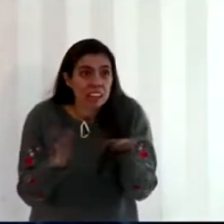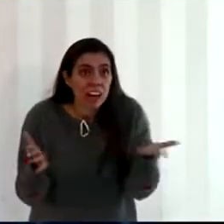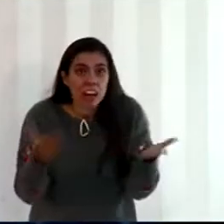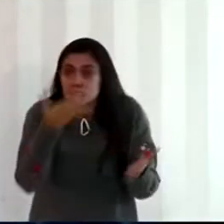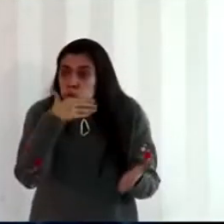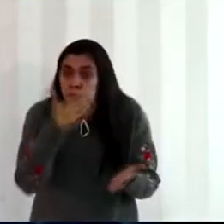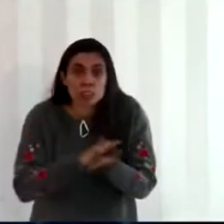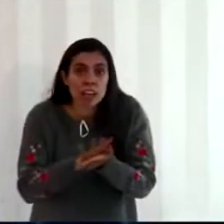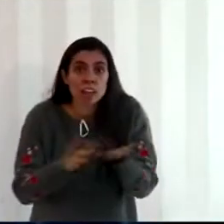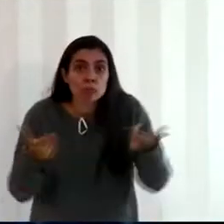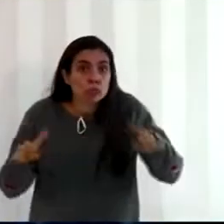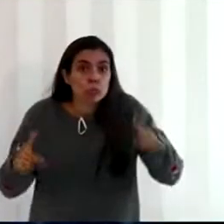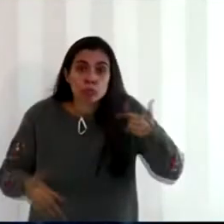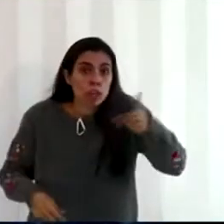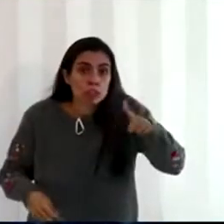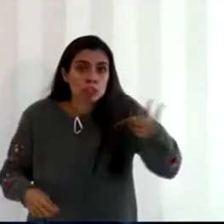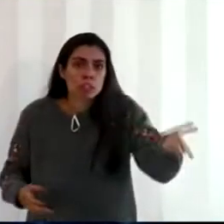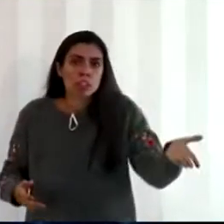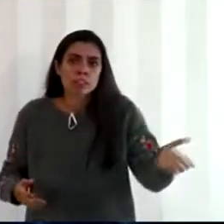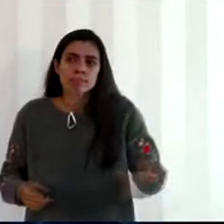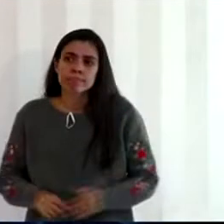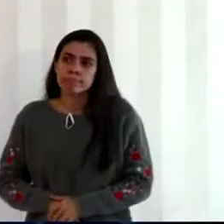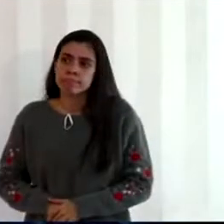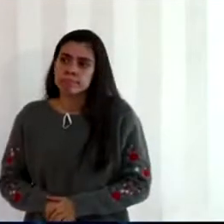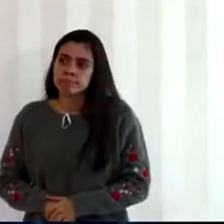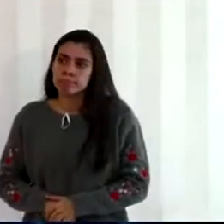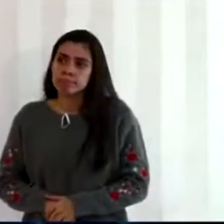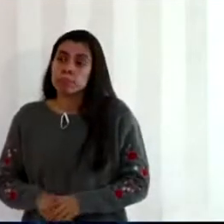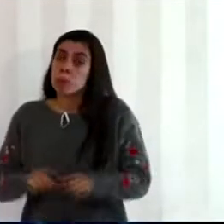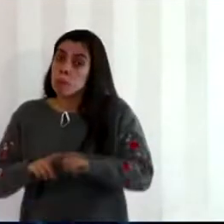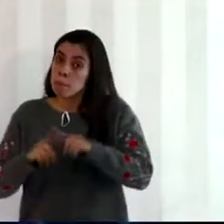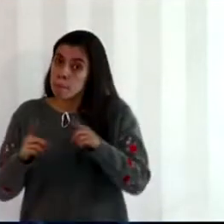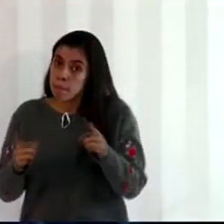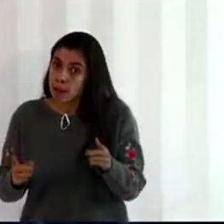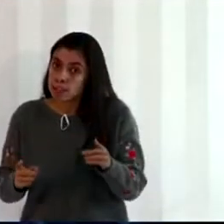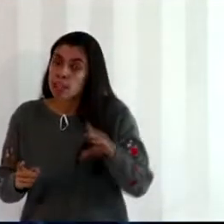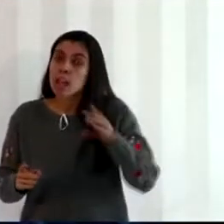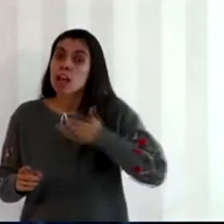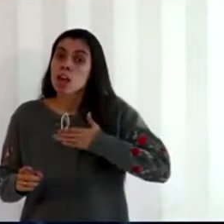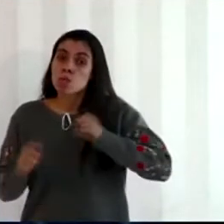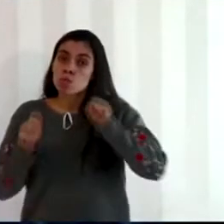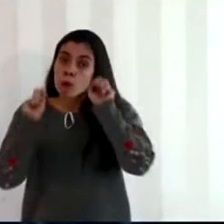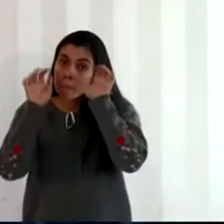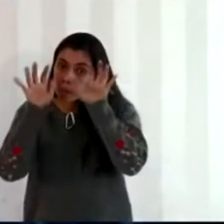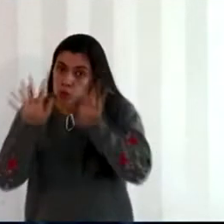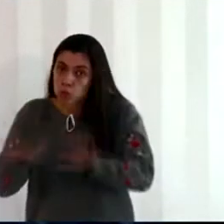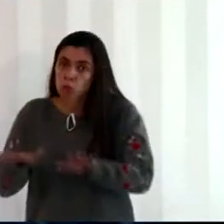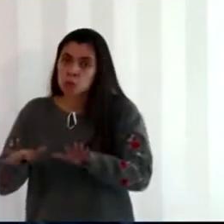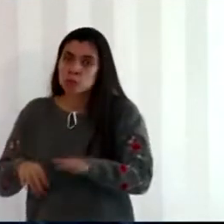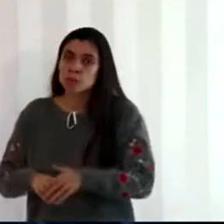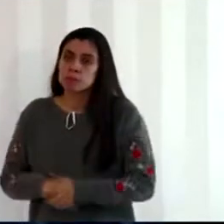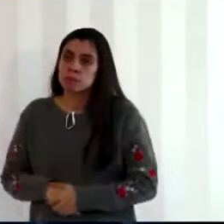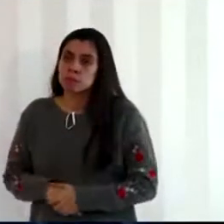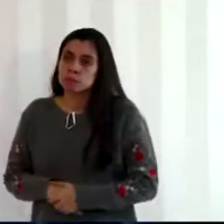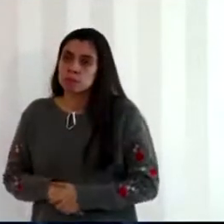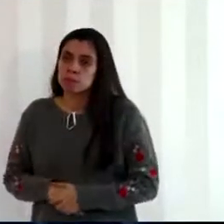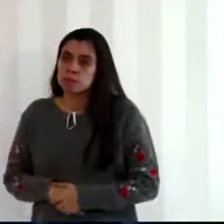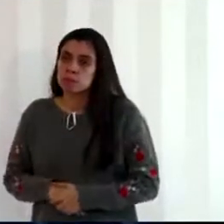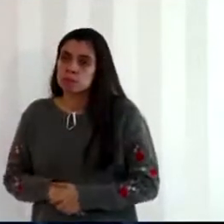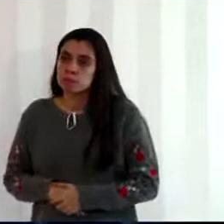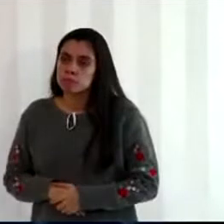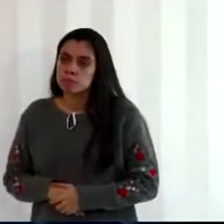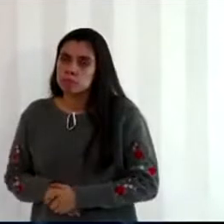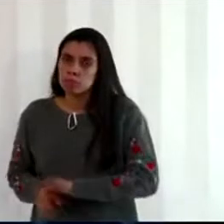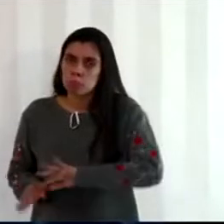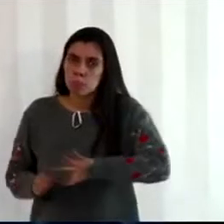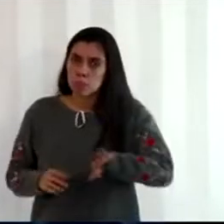frutos, mas desde este dia vos abençoarei. Veio a palavra do Senhor segunda vez a Ageu,